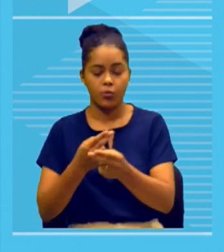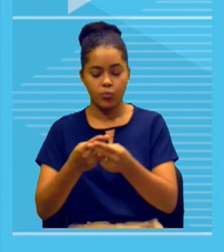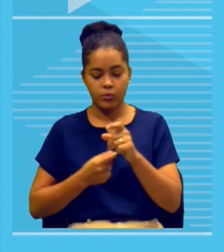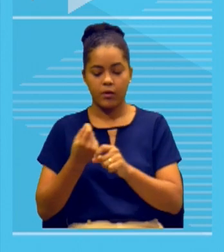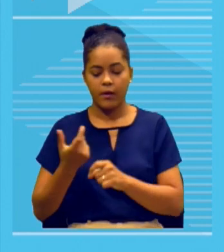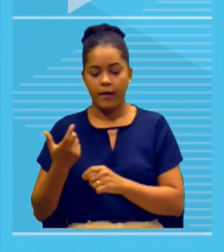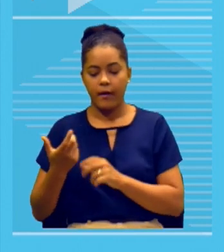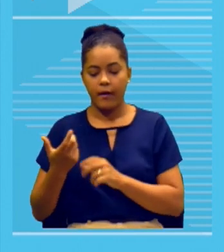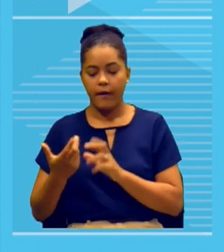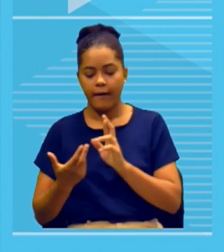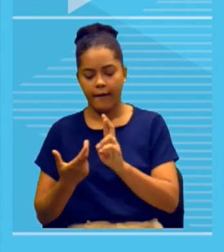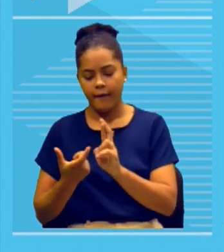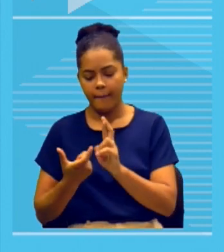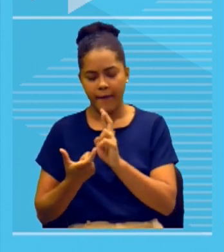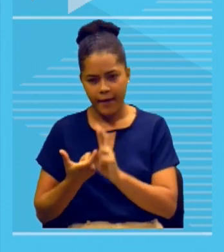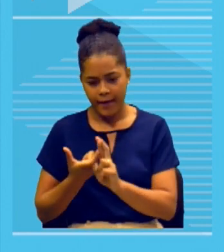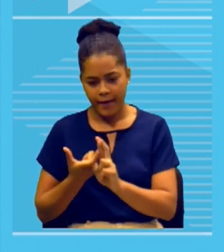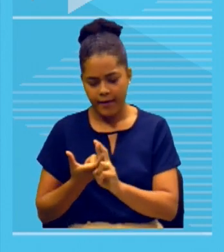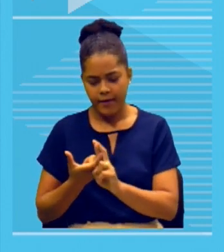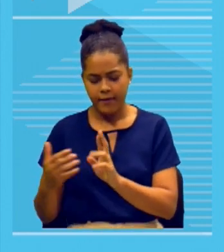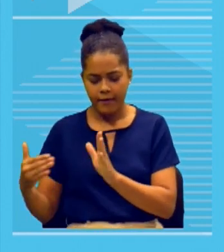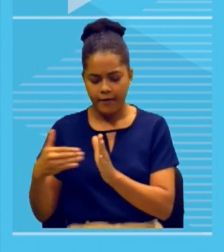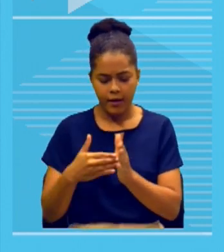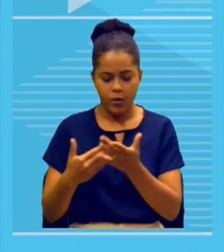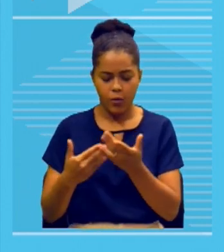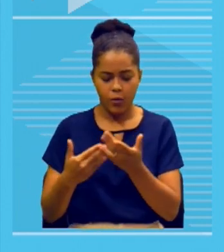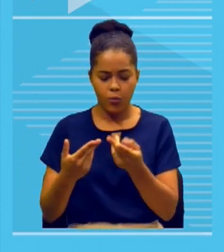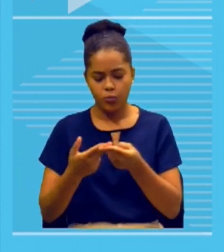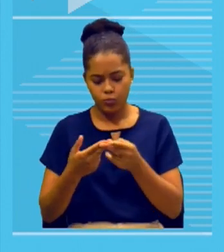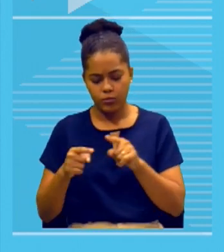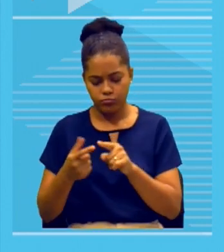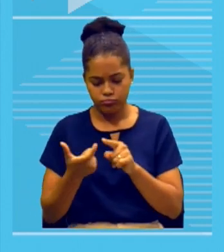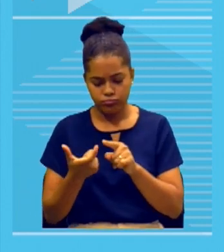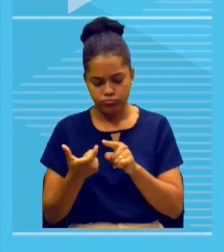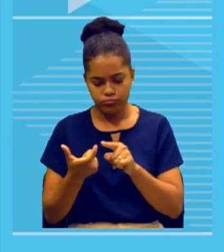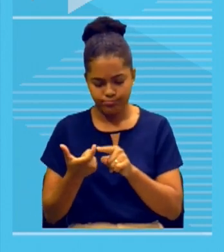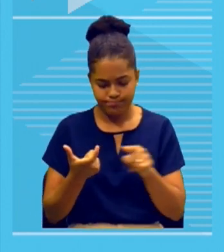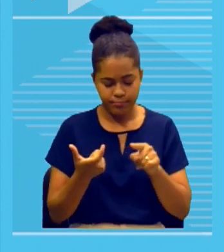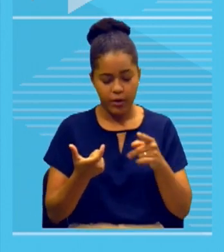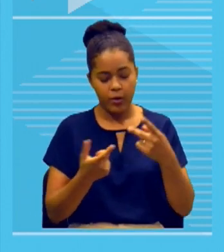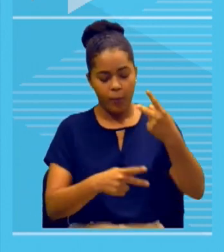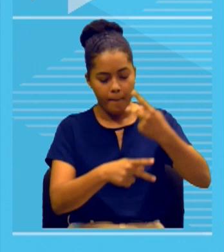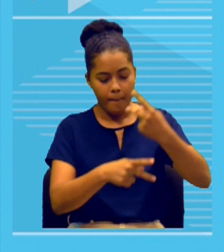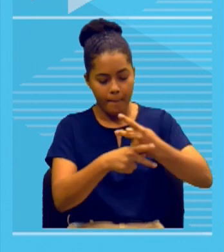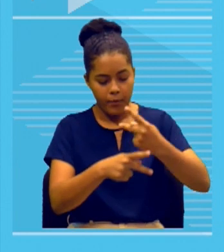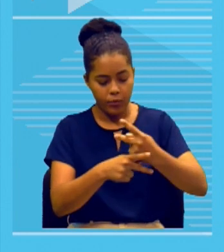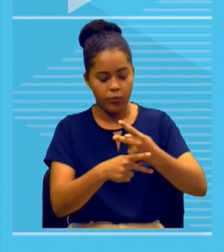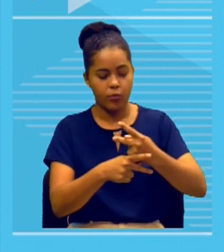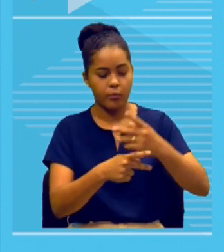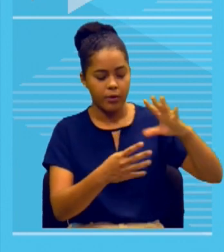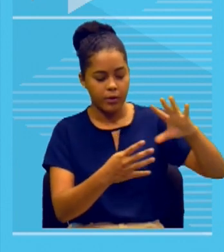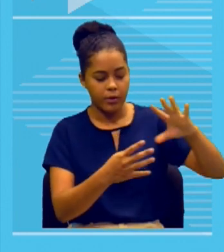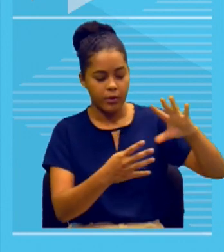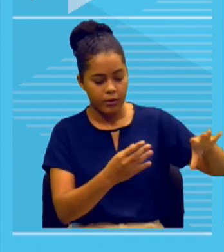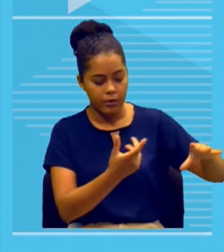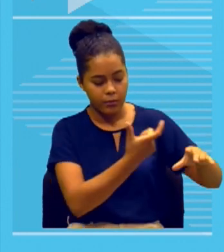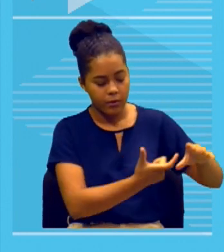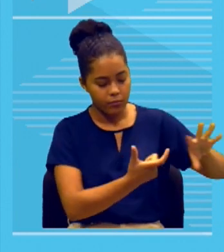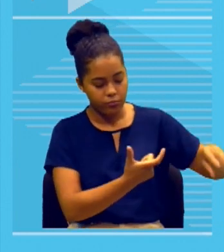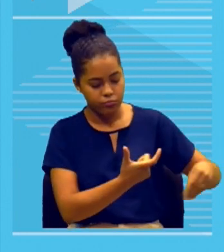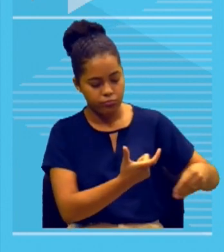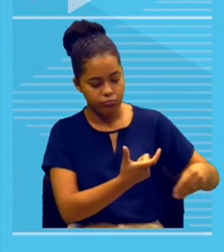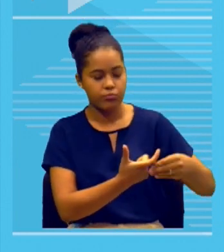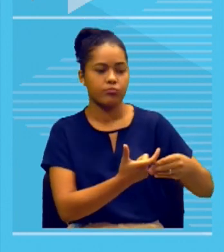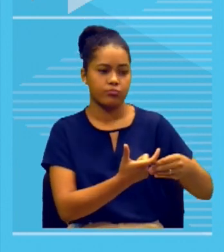né Depois do R colocam hífen coloca o pronome e depois acrescenta o restante